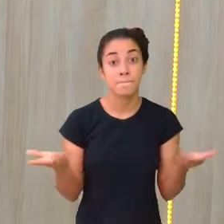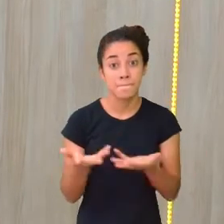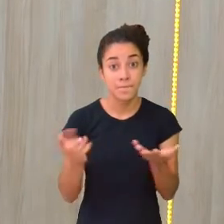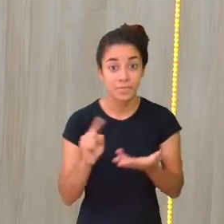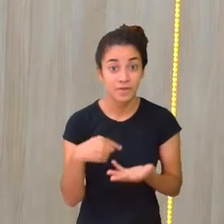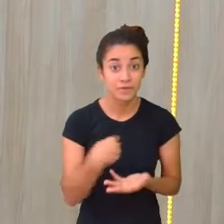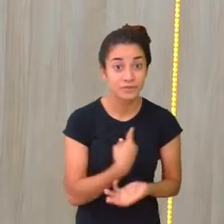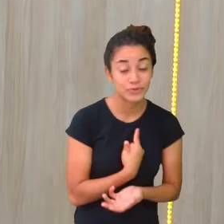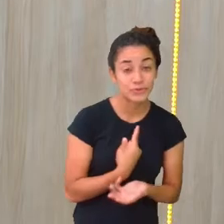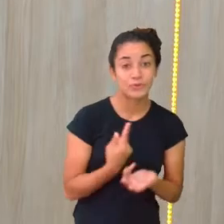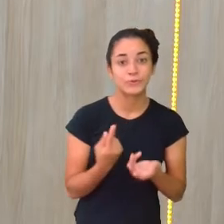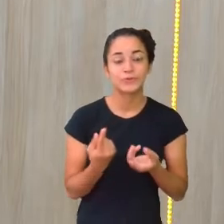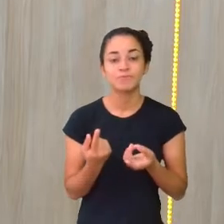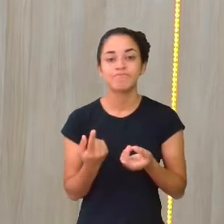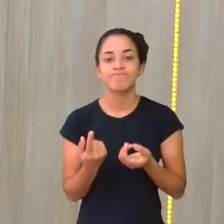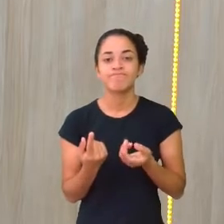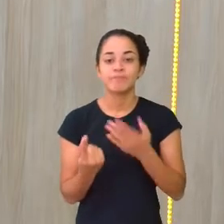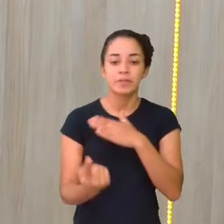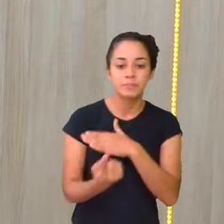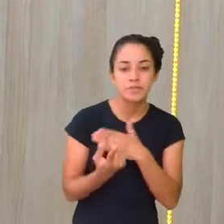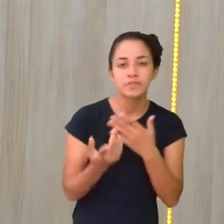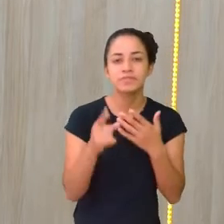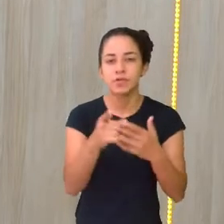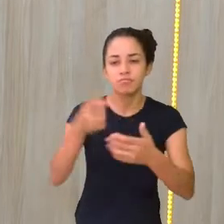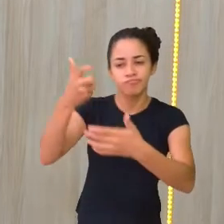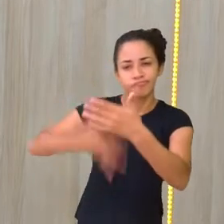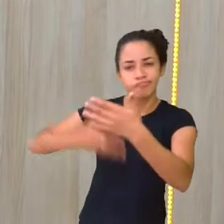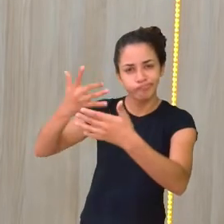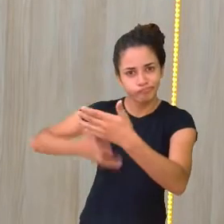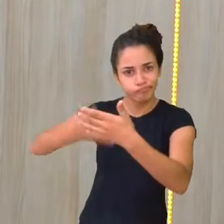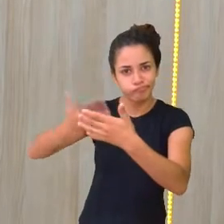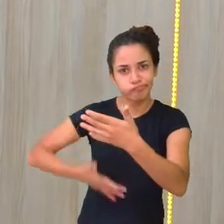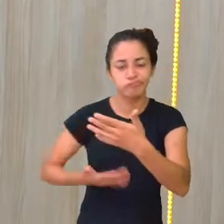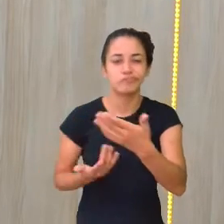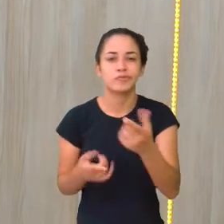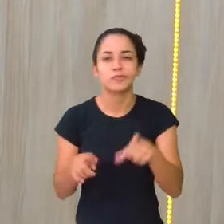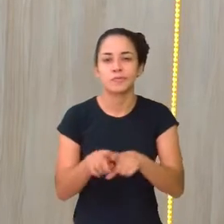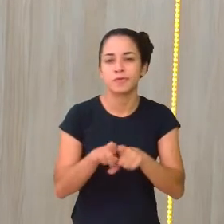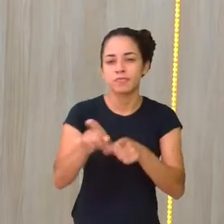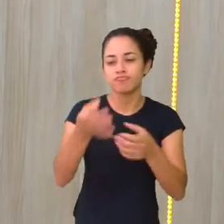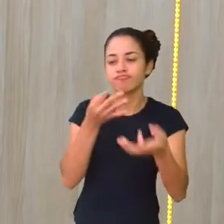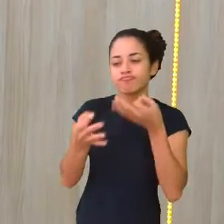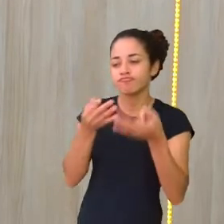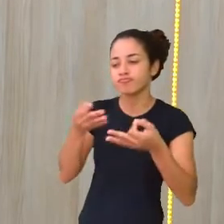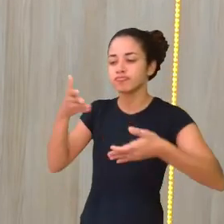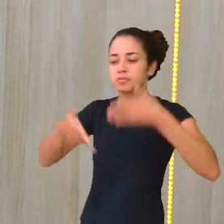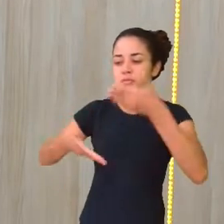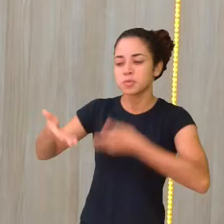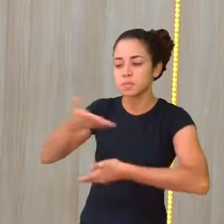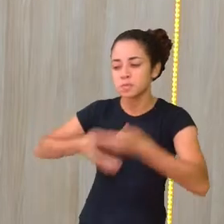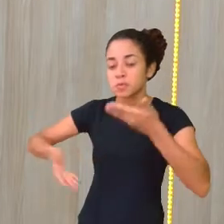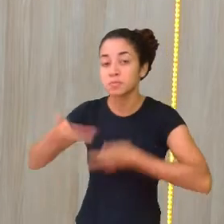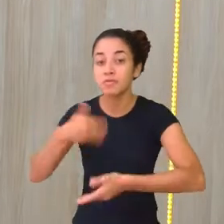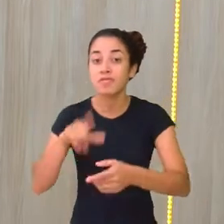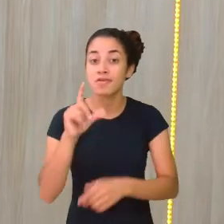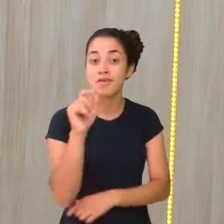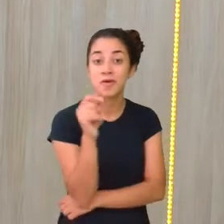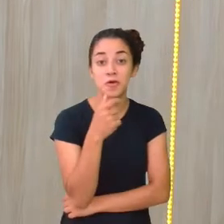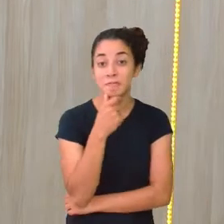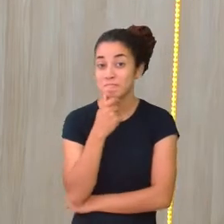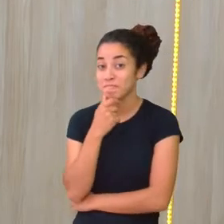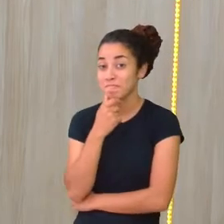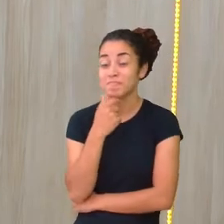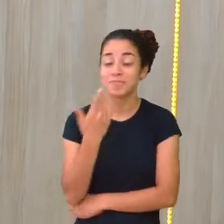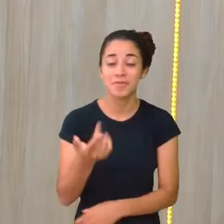hoje recepcionando as suas mensagens, suas interações, é a nossa